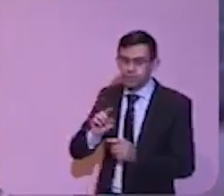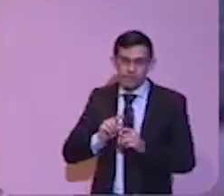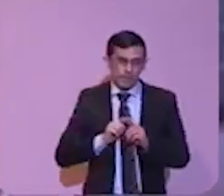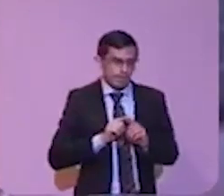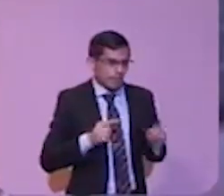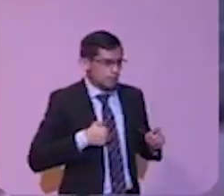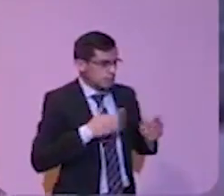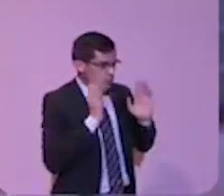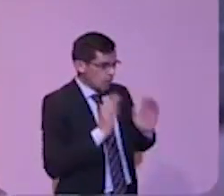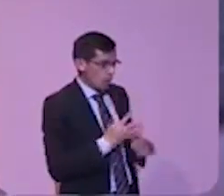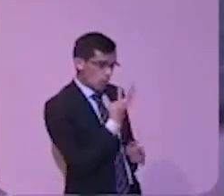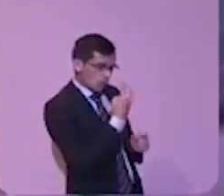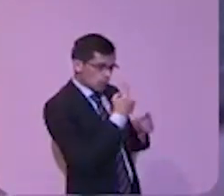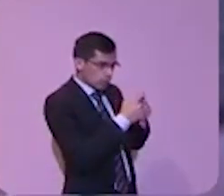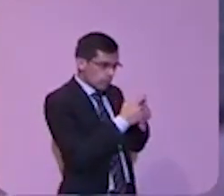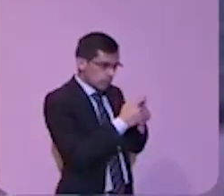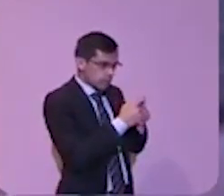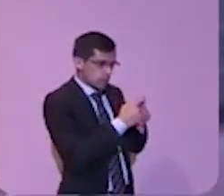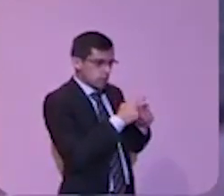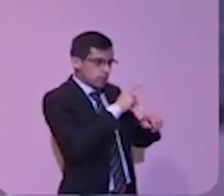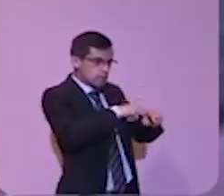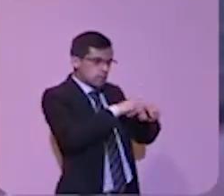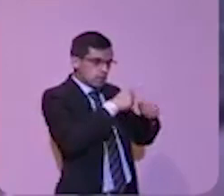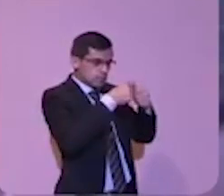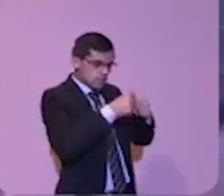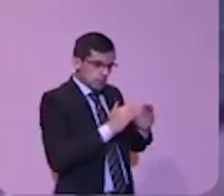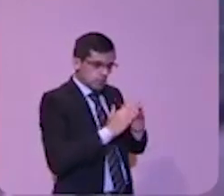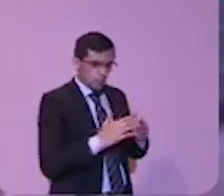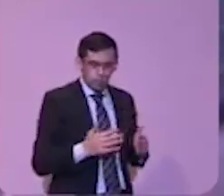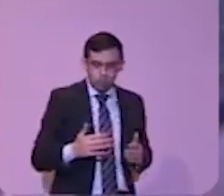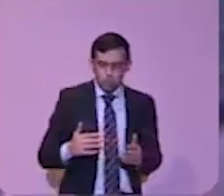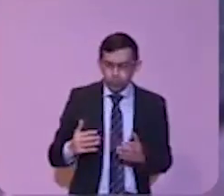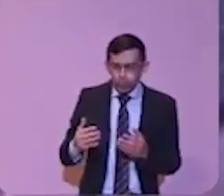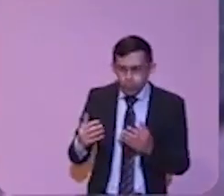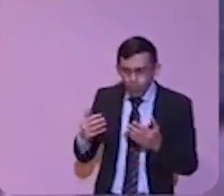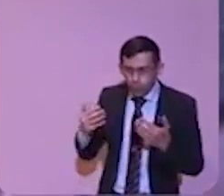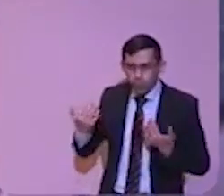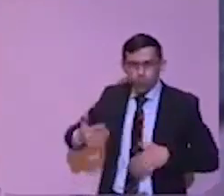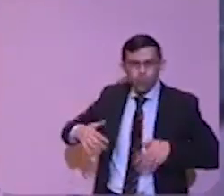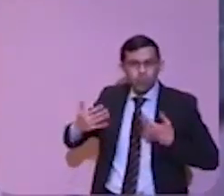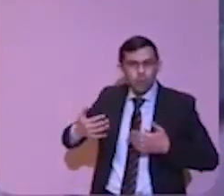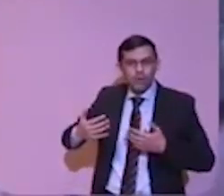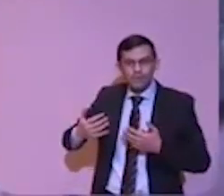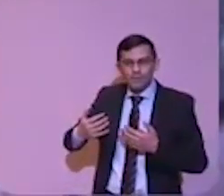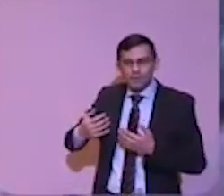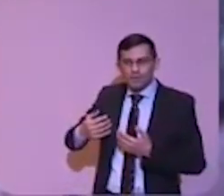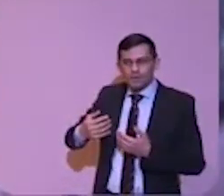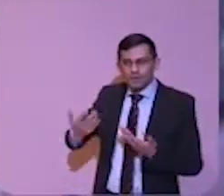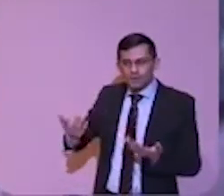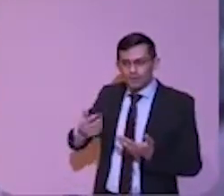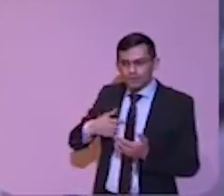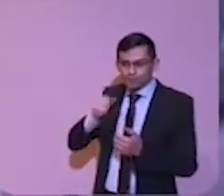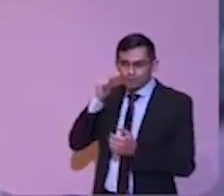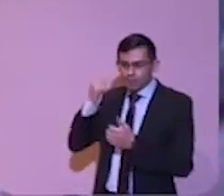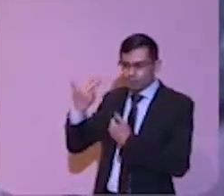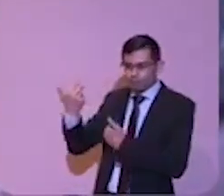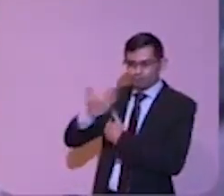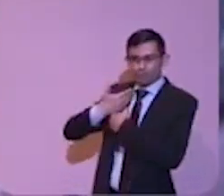eu já li a Bíblia 4 vezes nesses dias. Eu falei: uou! A senhora está me deixando para trás,